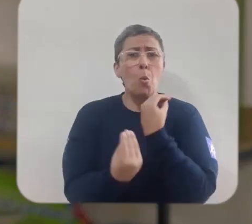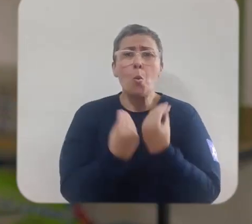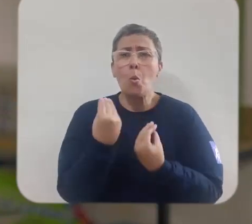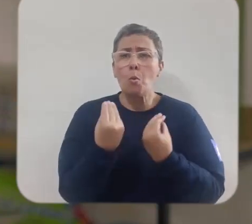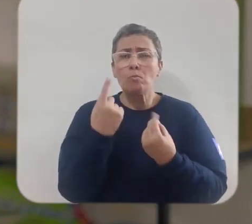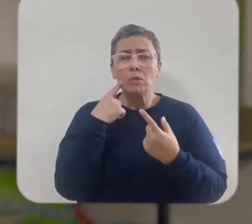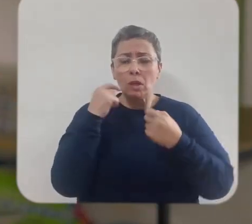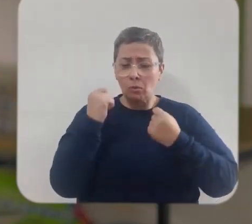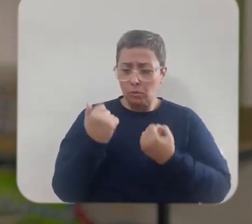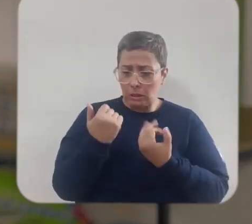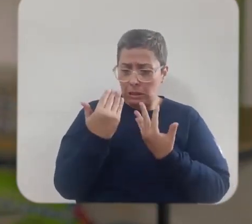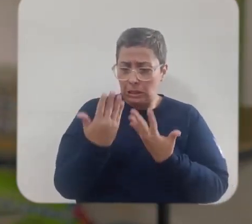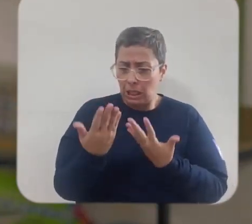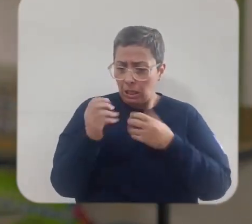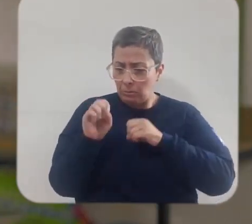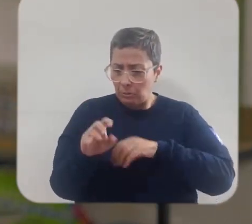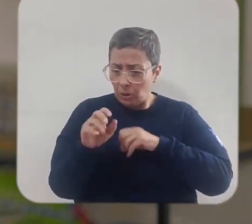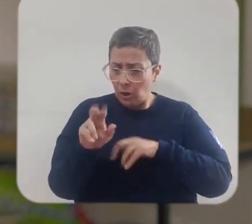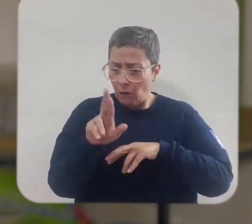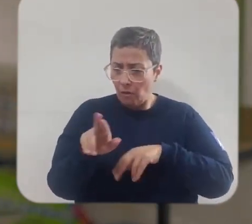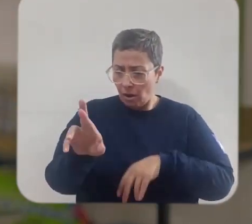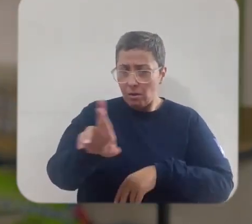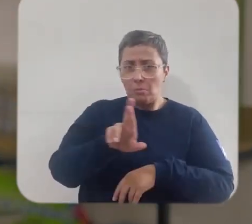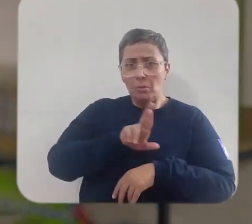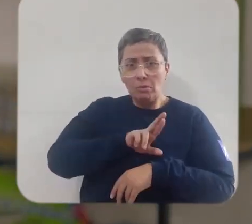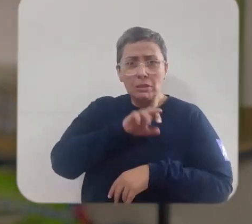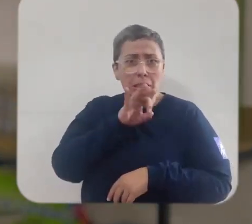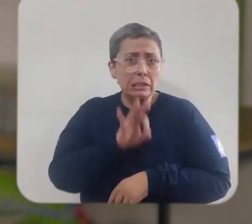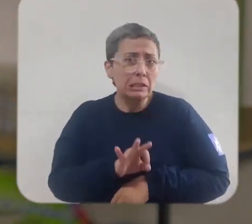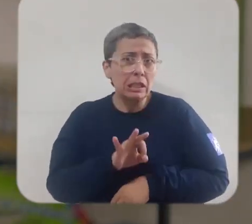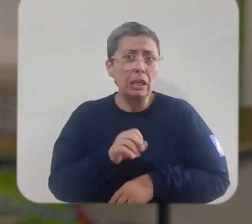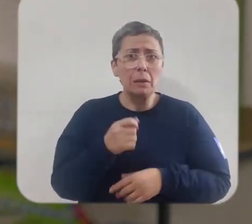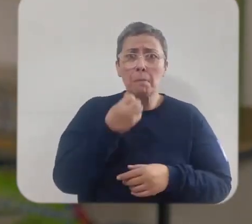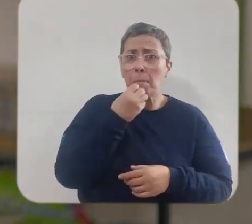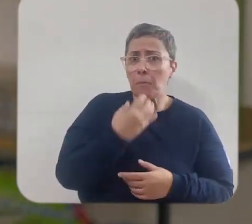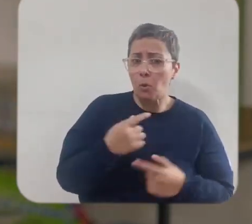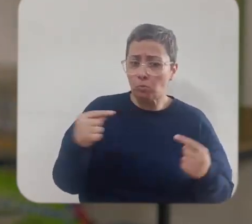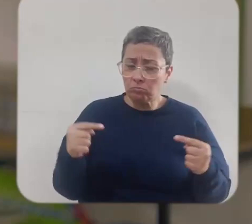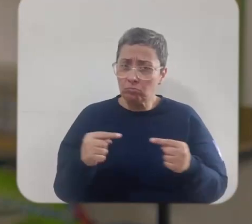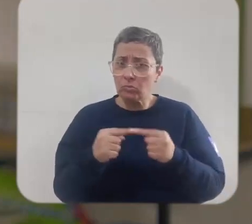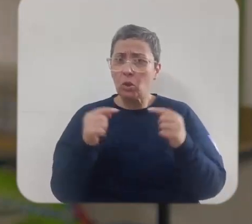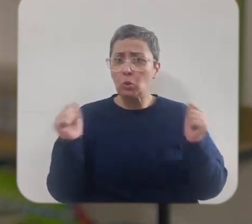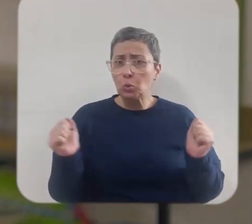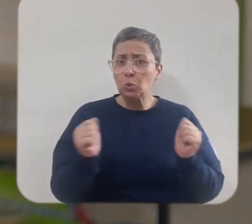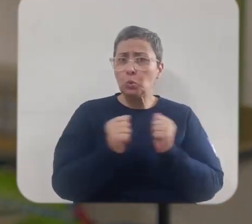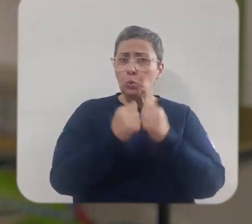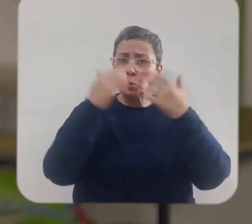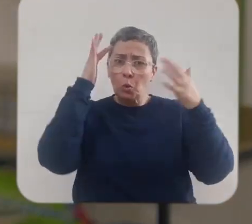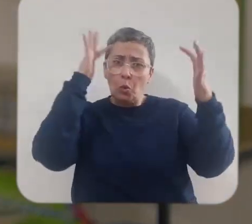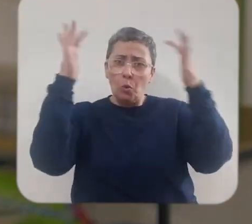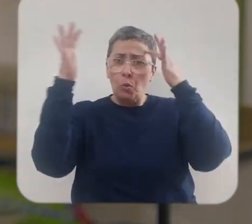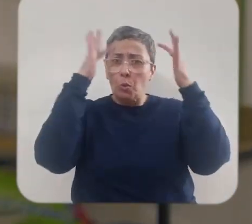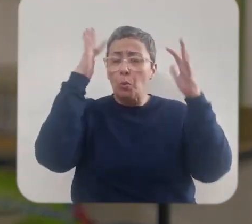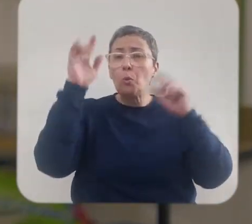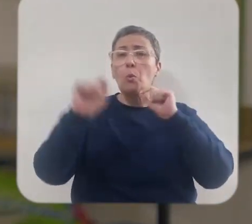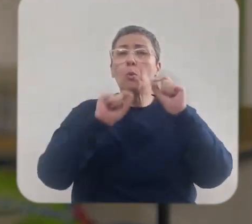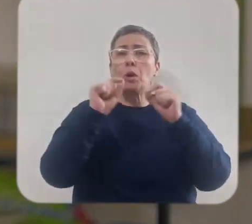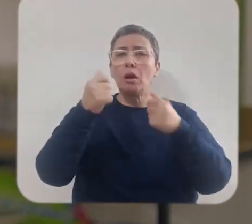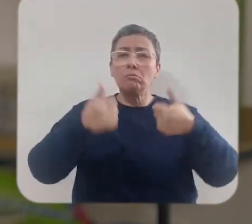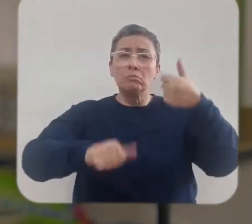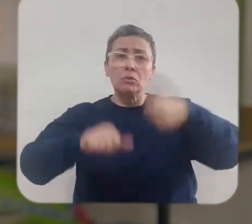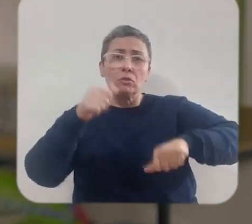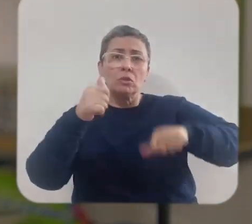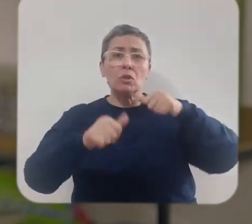que o que eu estou ofertando, ele está respondendo bem, né? Junto com essa reflexão, nós temos